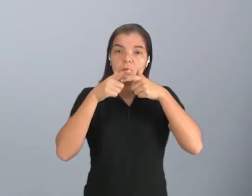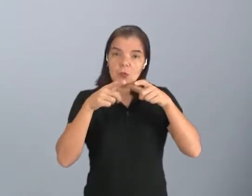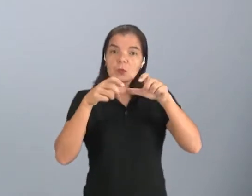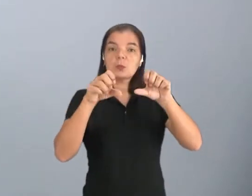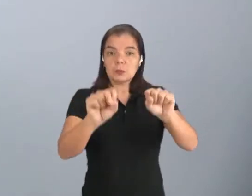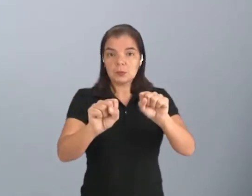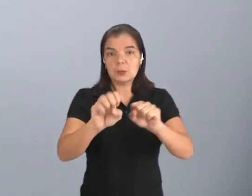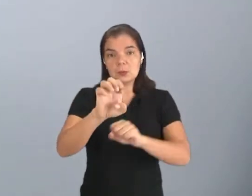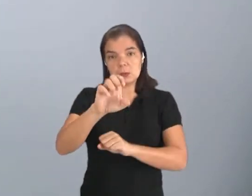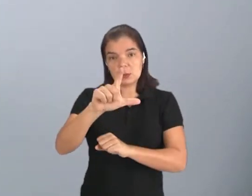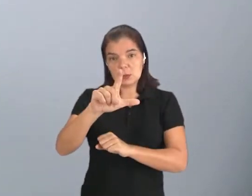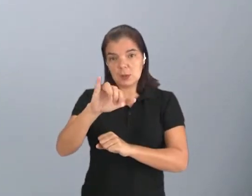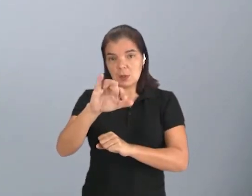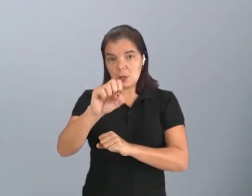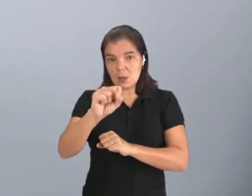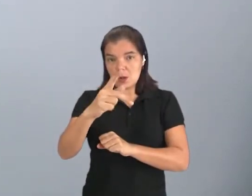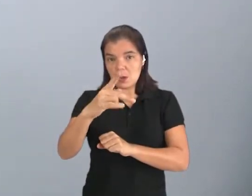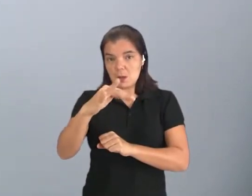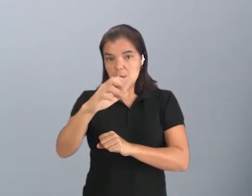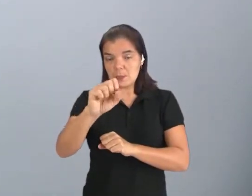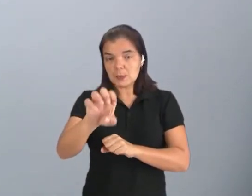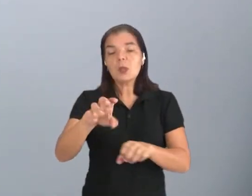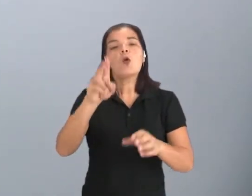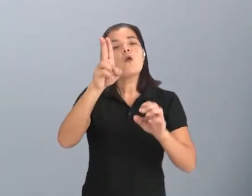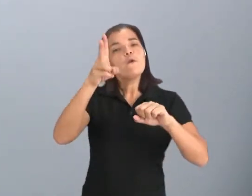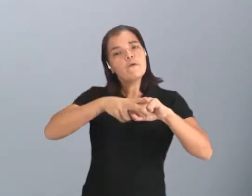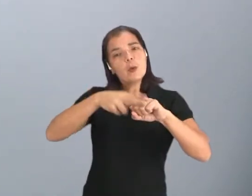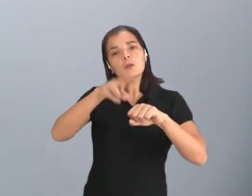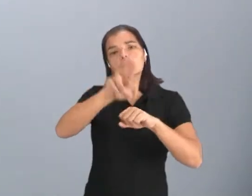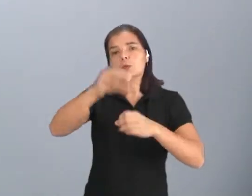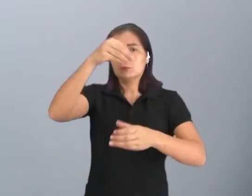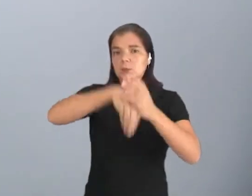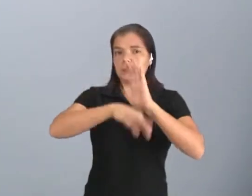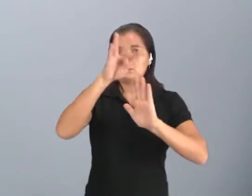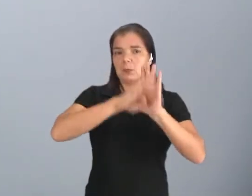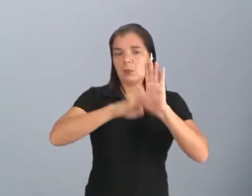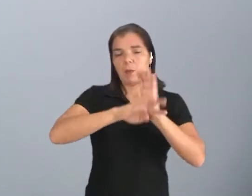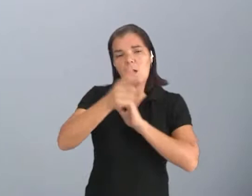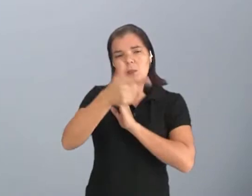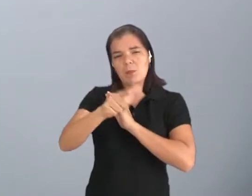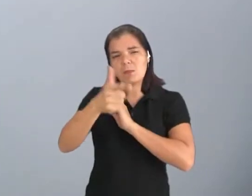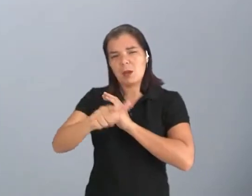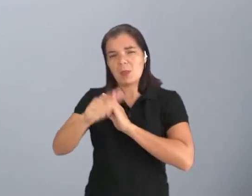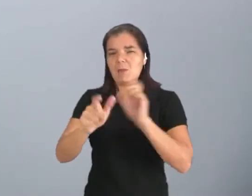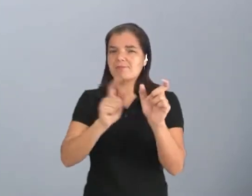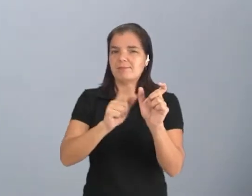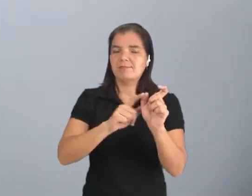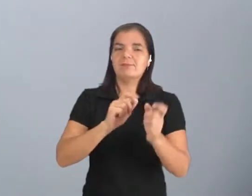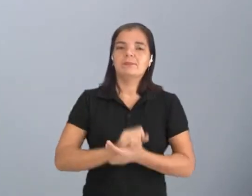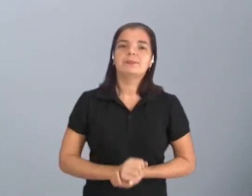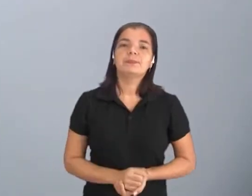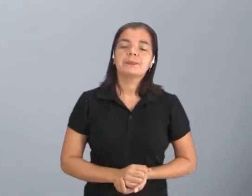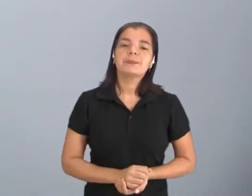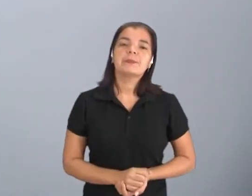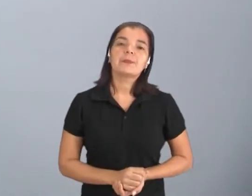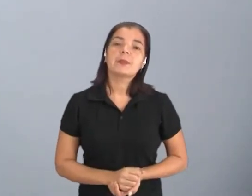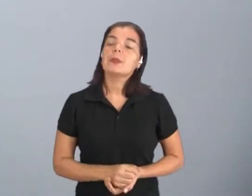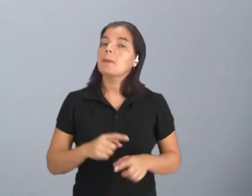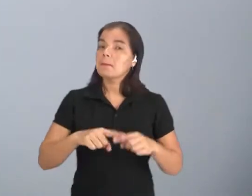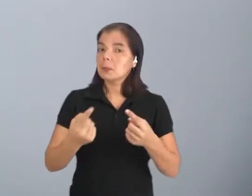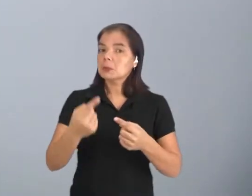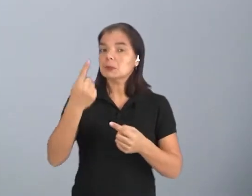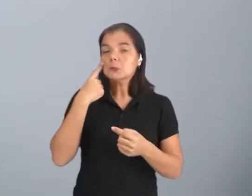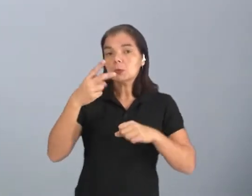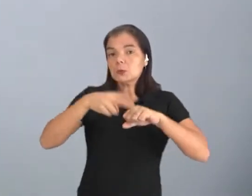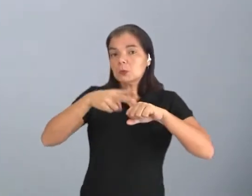da elipse, um verbo que a gente já usou dentro do texto, tá? Para não ficar tão repetitivo também, tudo bem? Bom, mesmo